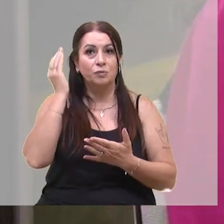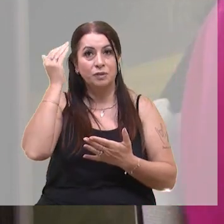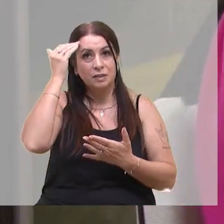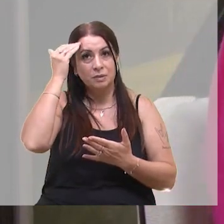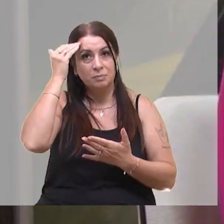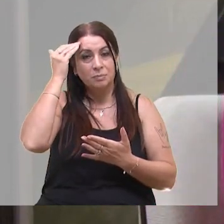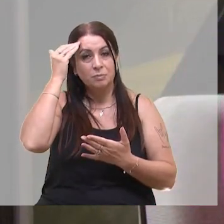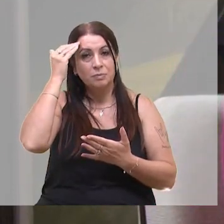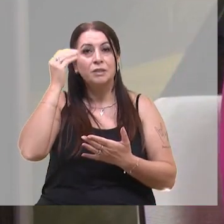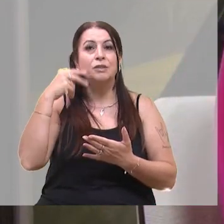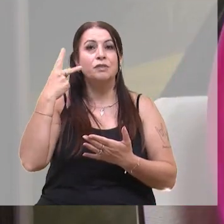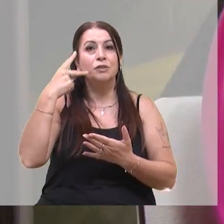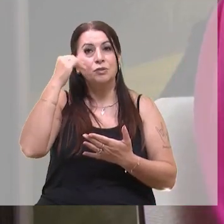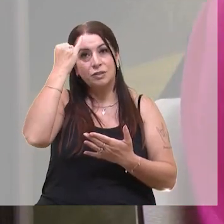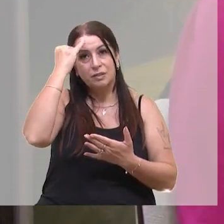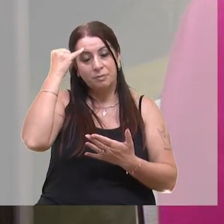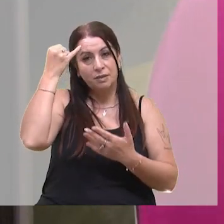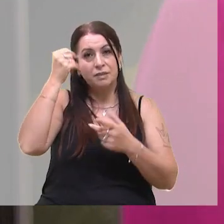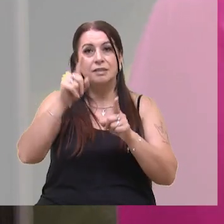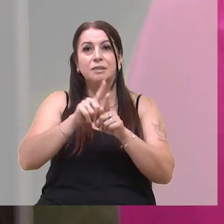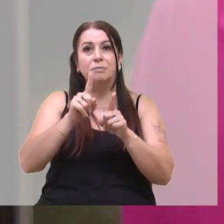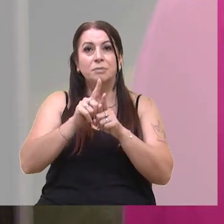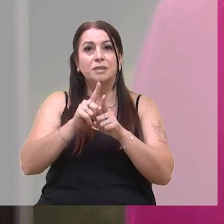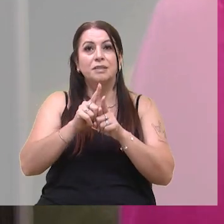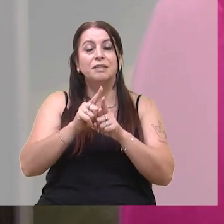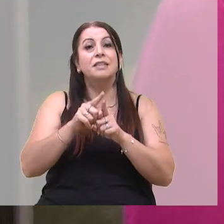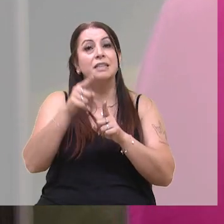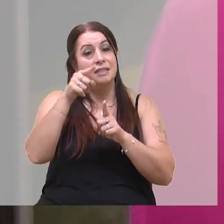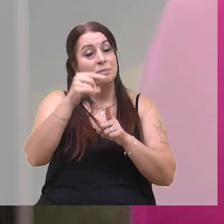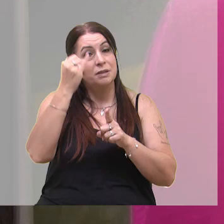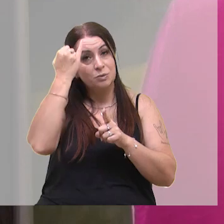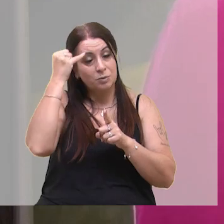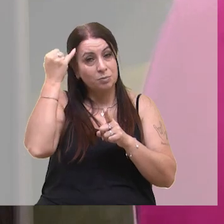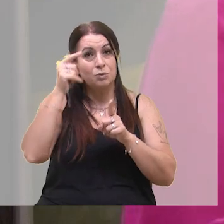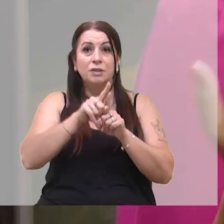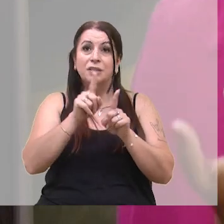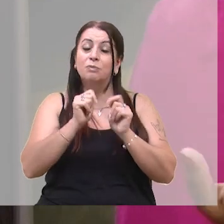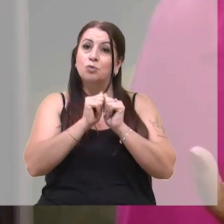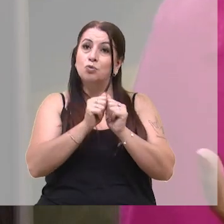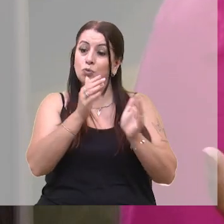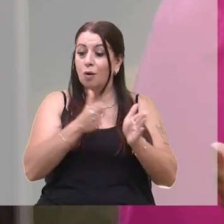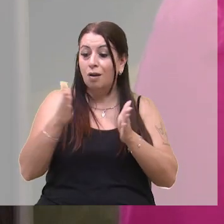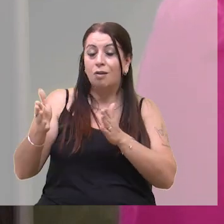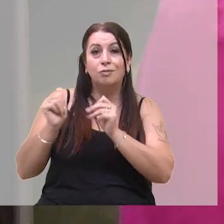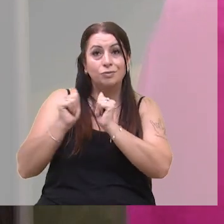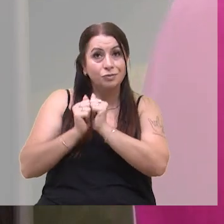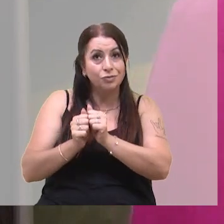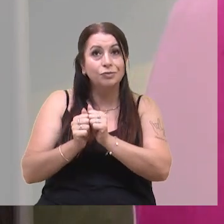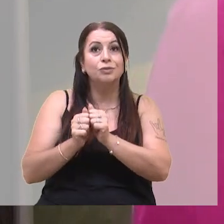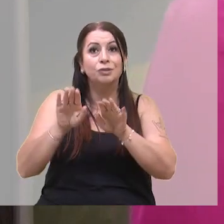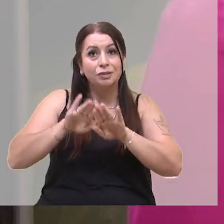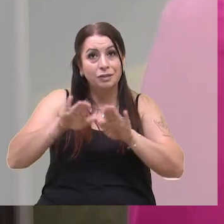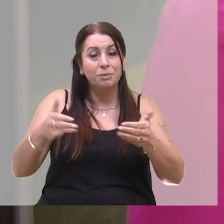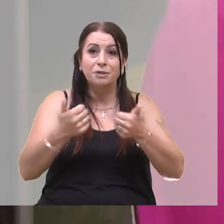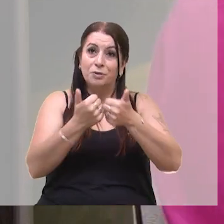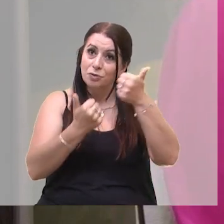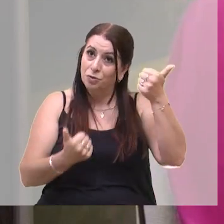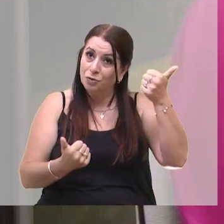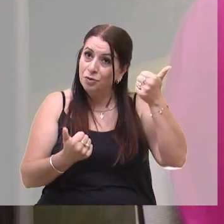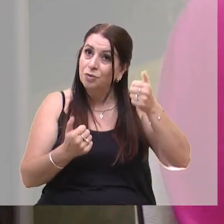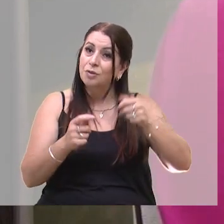e o vereador Zé D'Ambrosio, e também o vereador Zé D'Ambrosio, de quem eu estive ao lado, né, na mesa